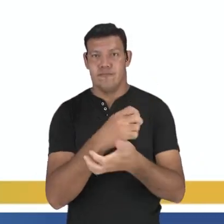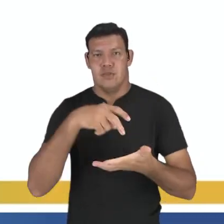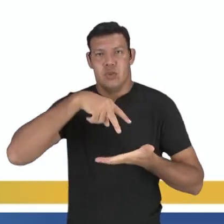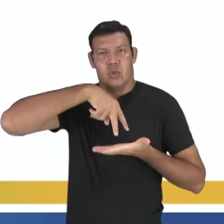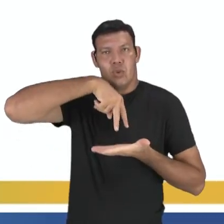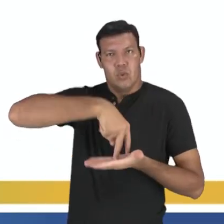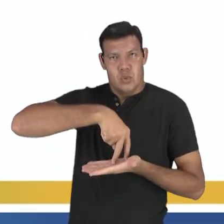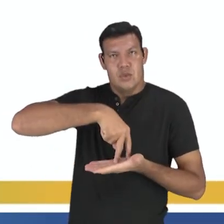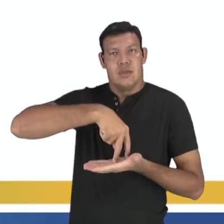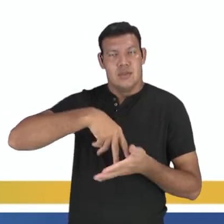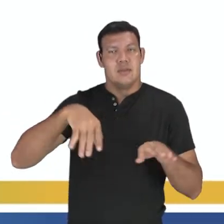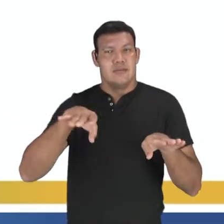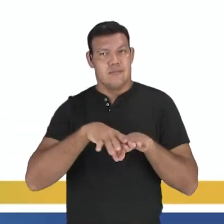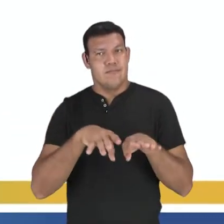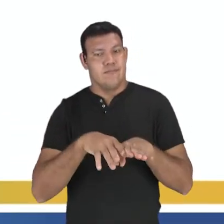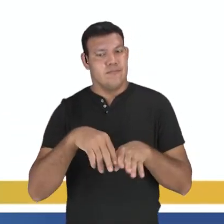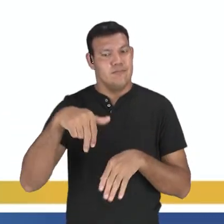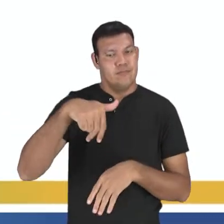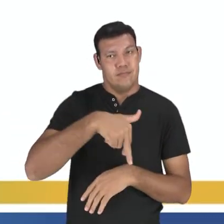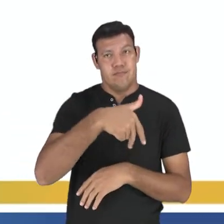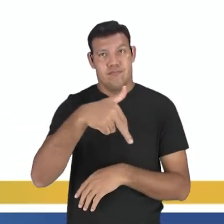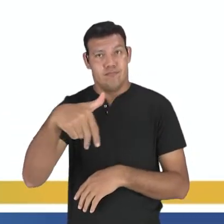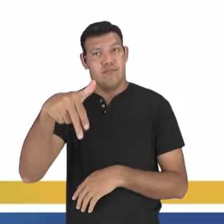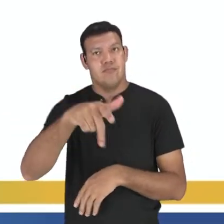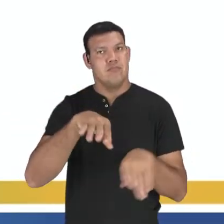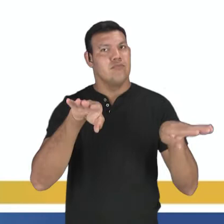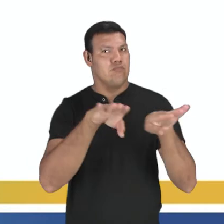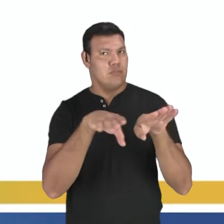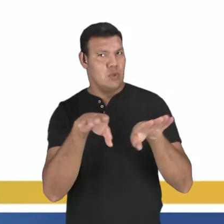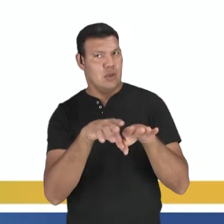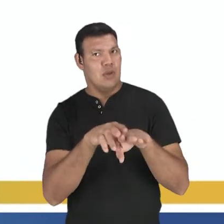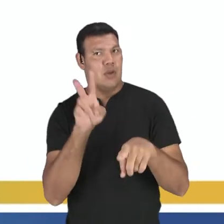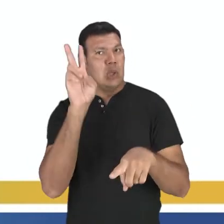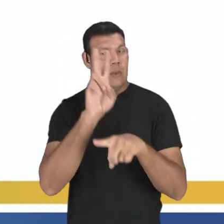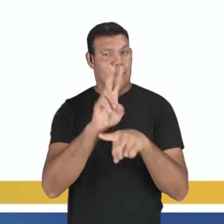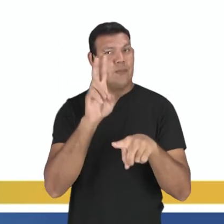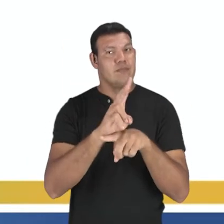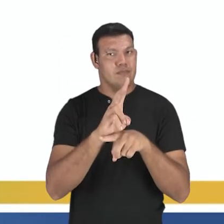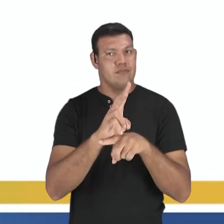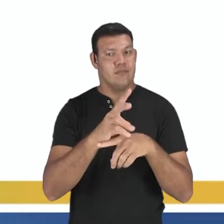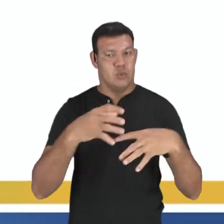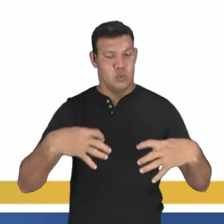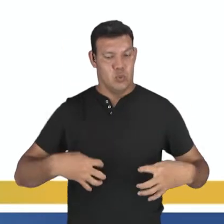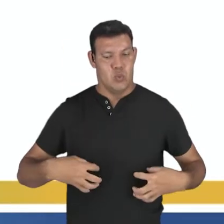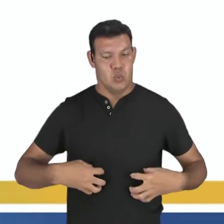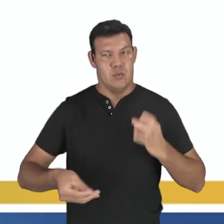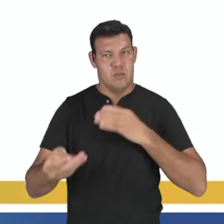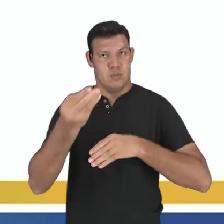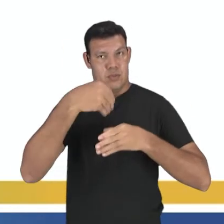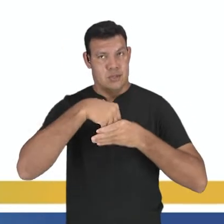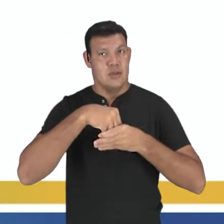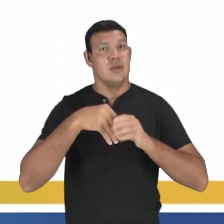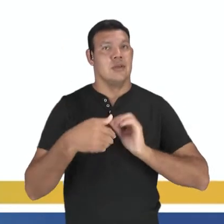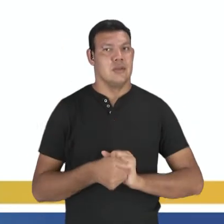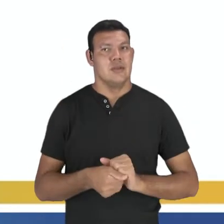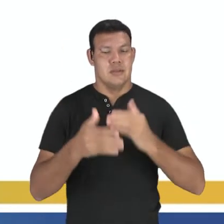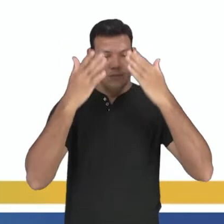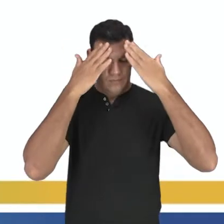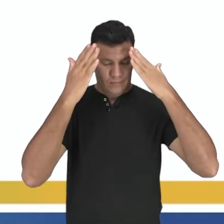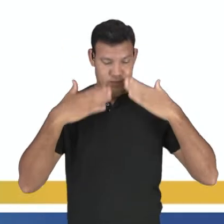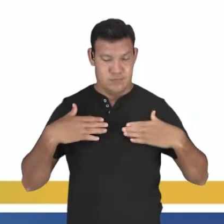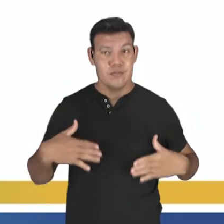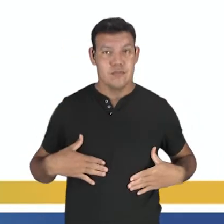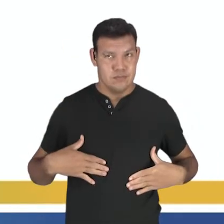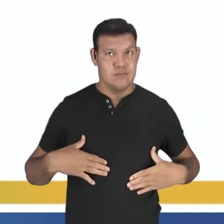que a gente vai ver que ele também é importante para proteger os nossos órgãos internos. E aí, o nosso corpo,